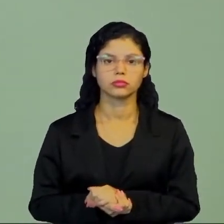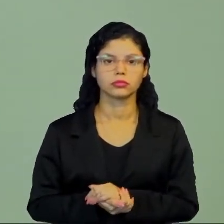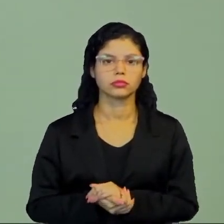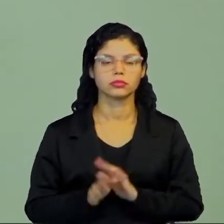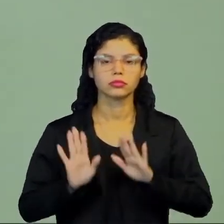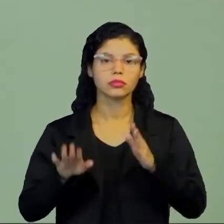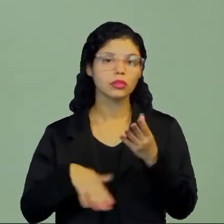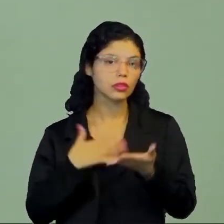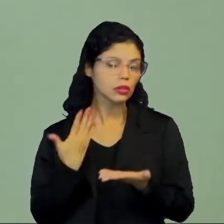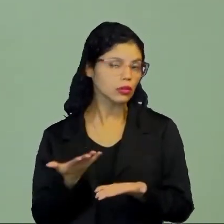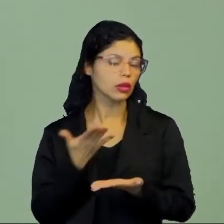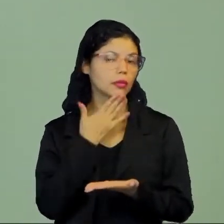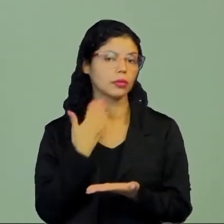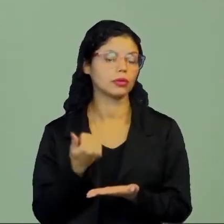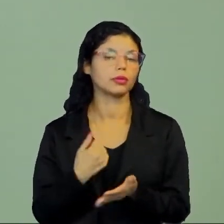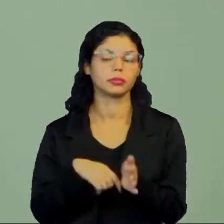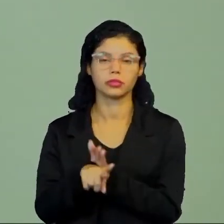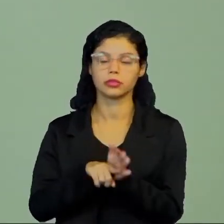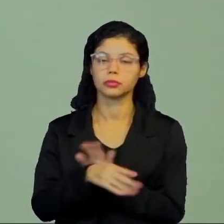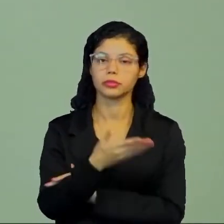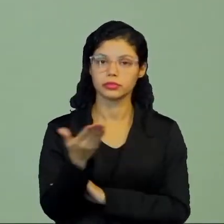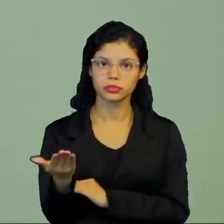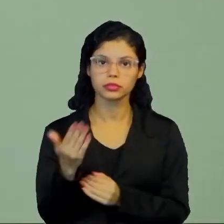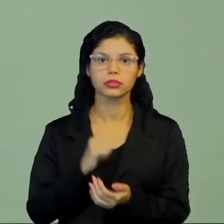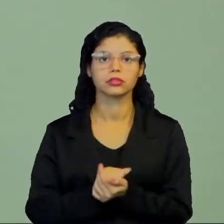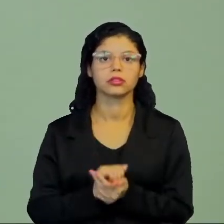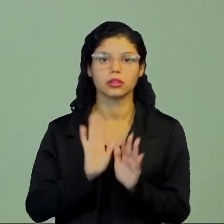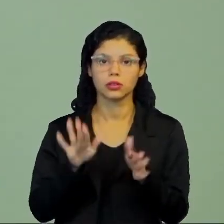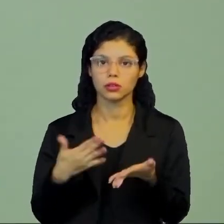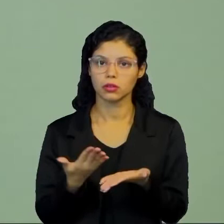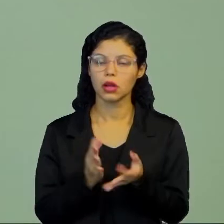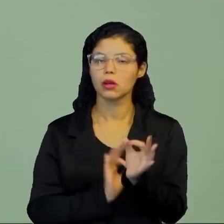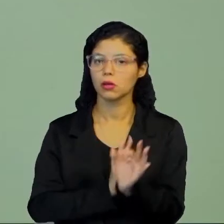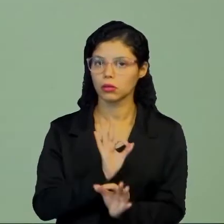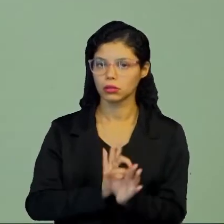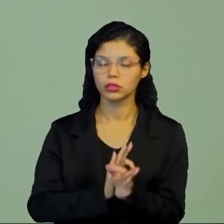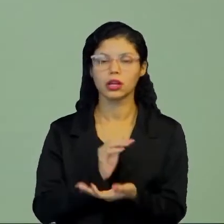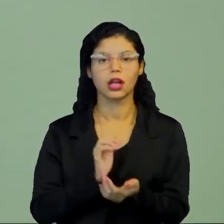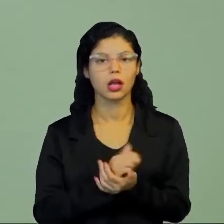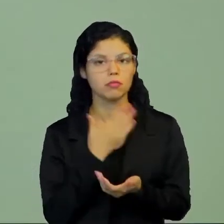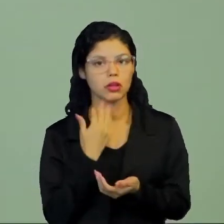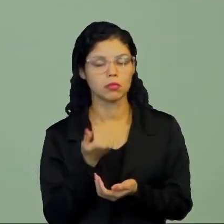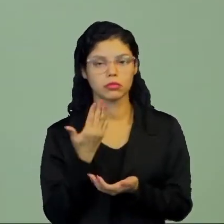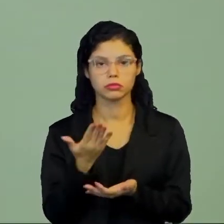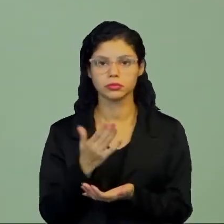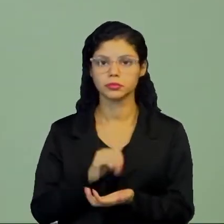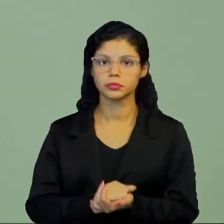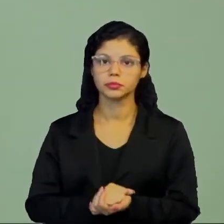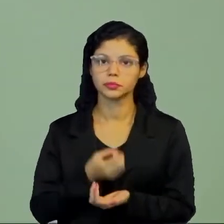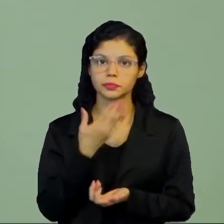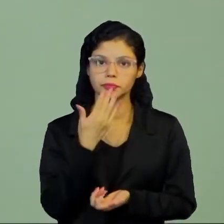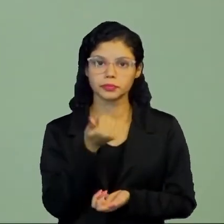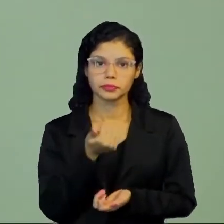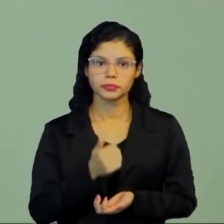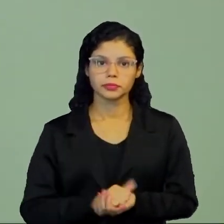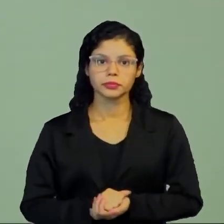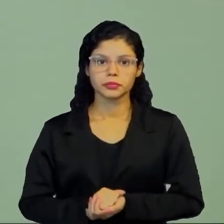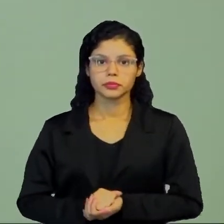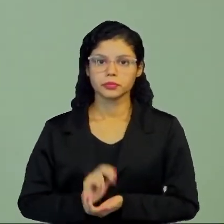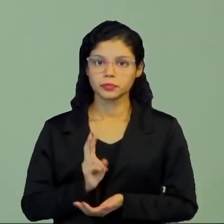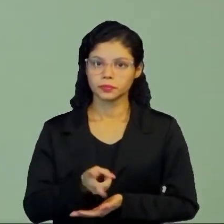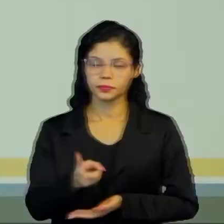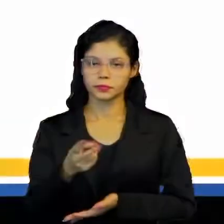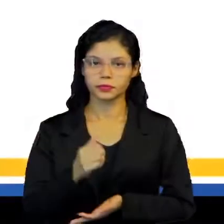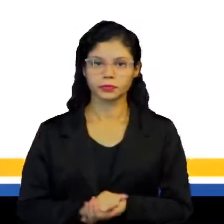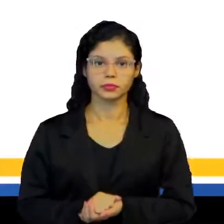Trabalhar qual a melhor pesquisa para você, qual a melhor maneira mais adequada. Tudo bem? Então,